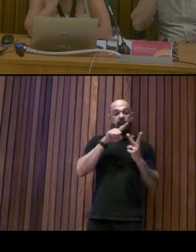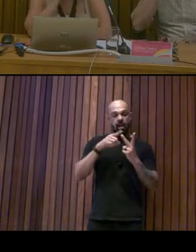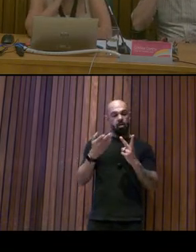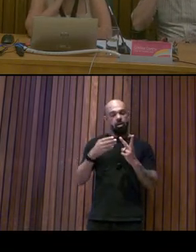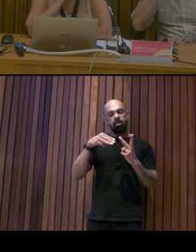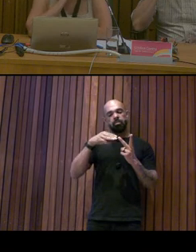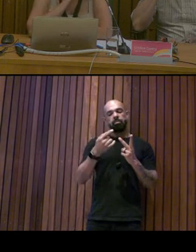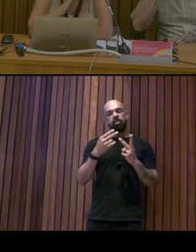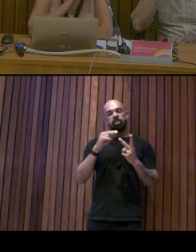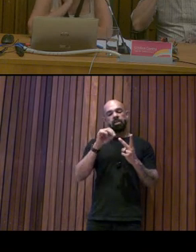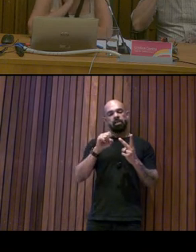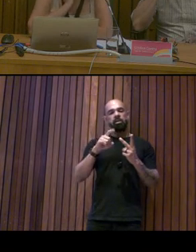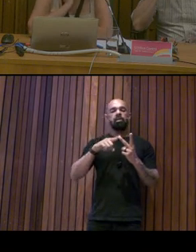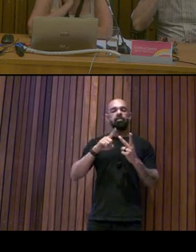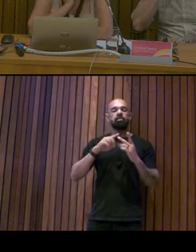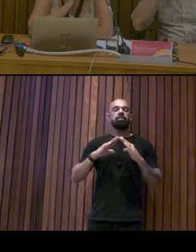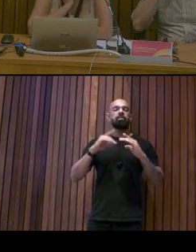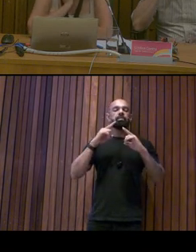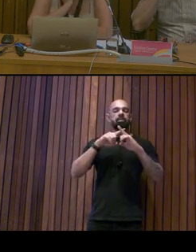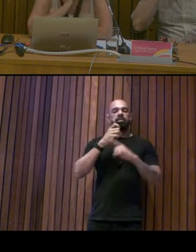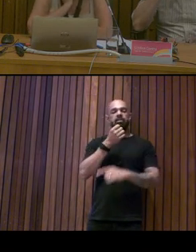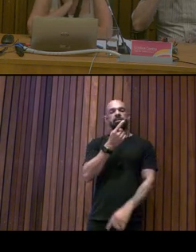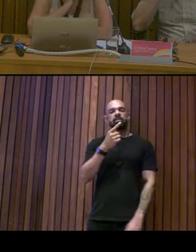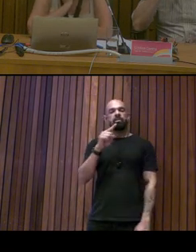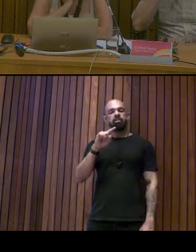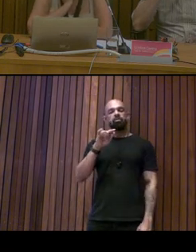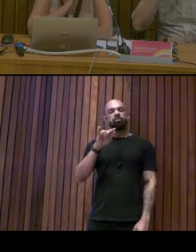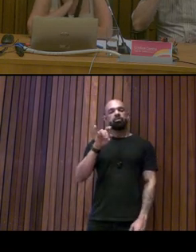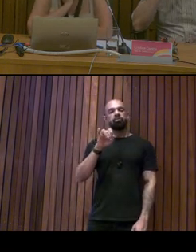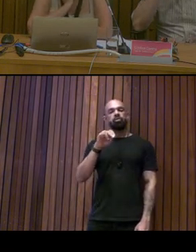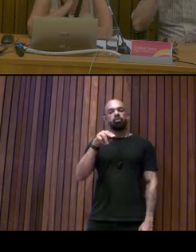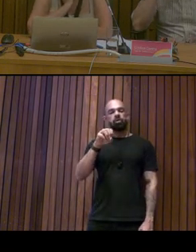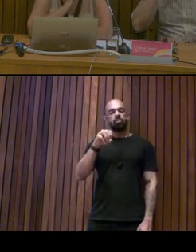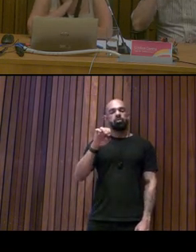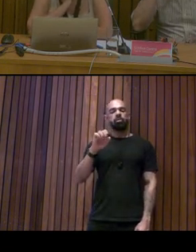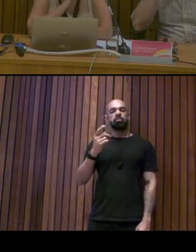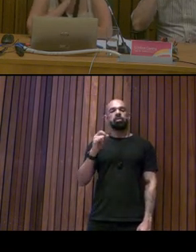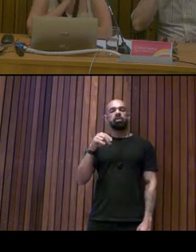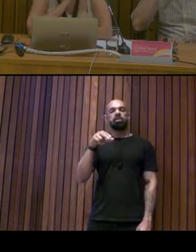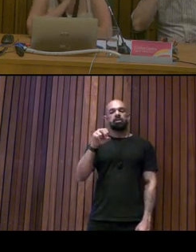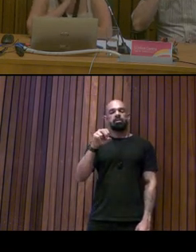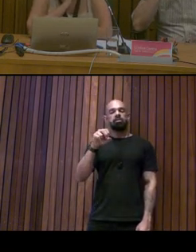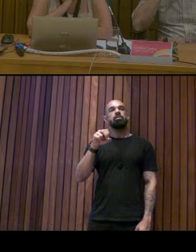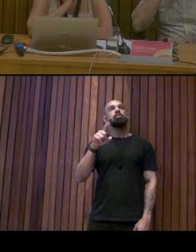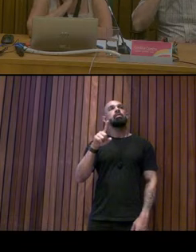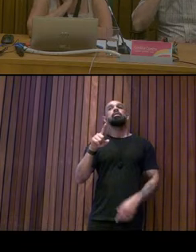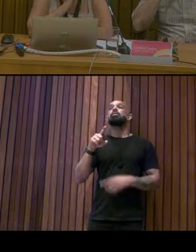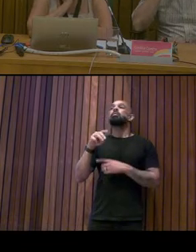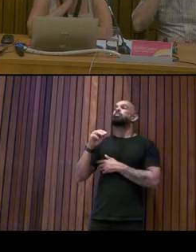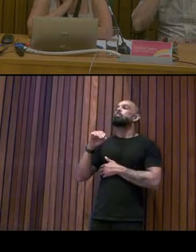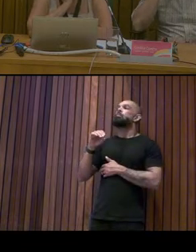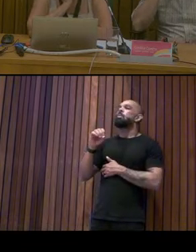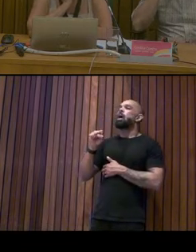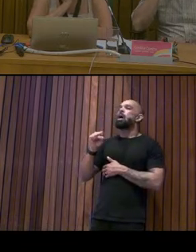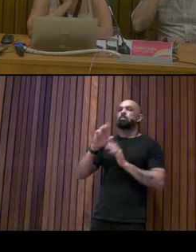a Capela São Jerônimo Emiliani, com o mural de Marcos Teixeira, não sei se ele está aí.